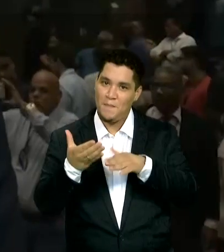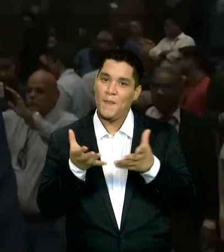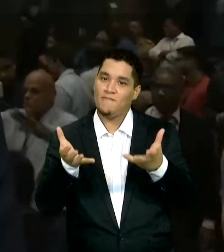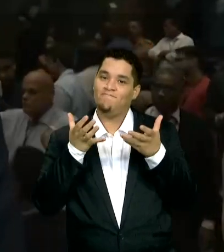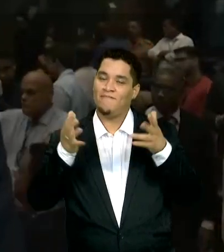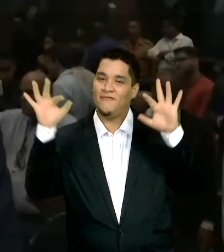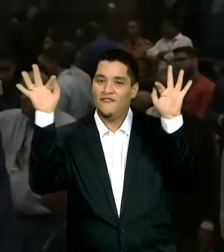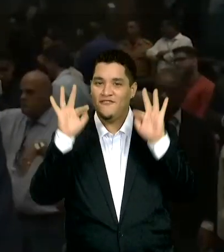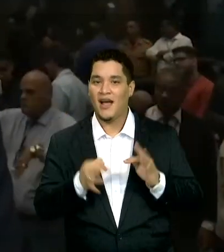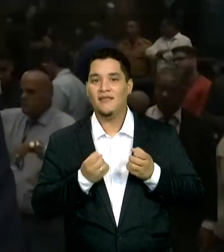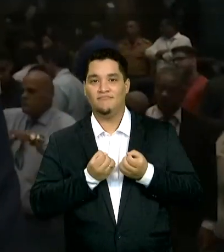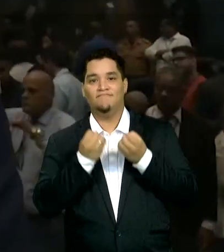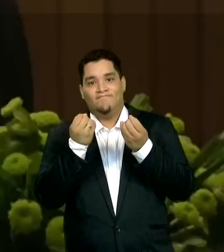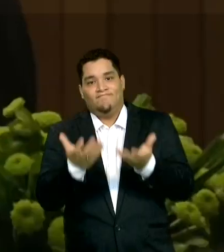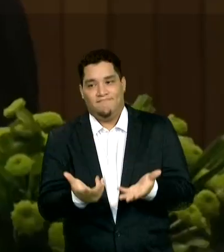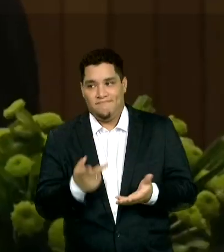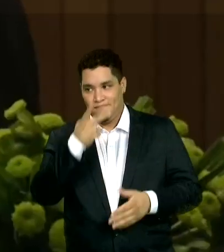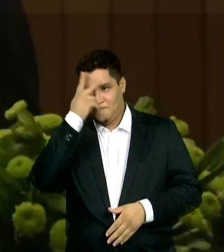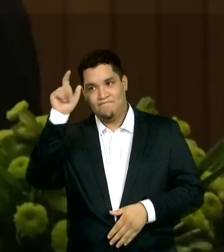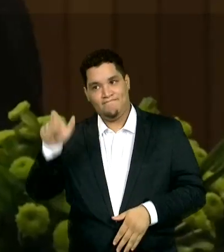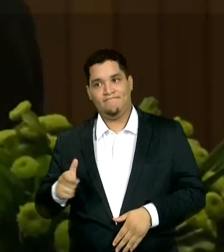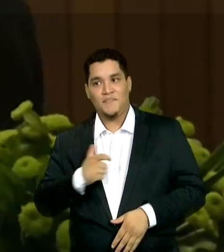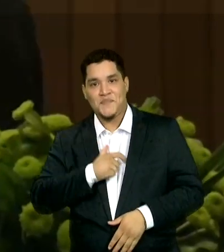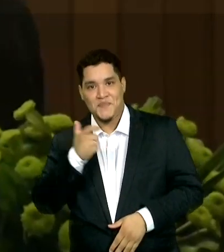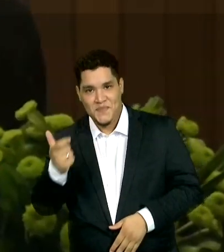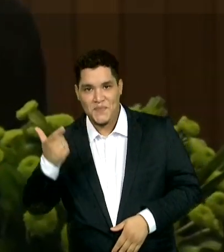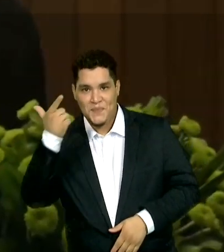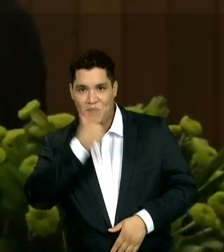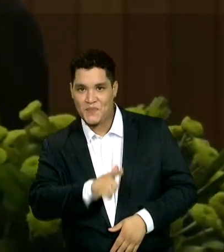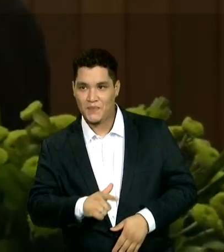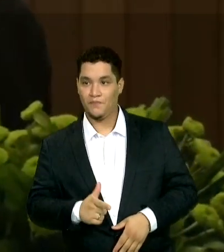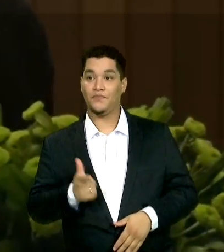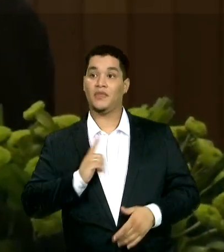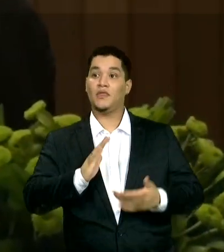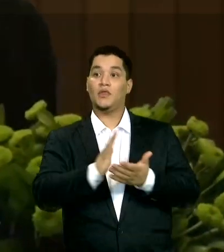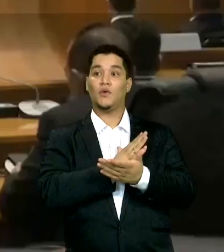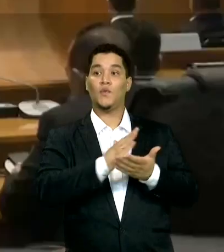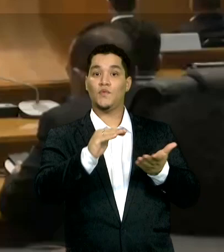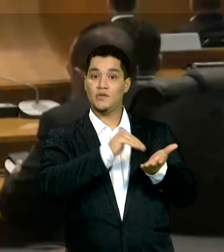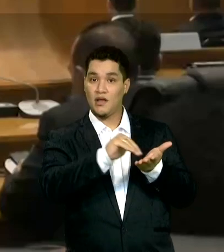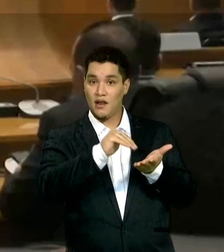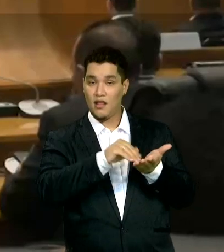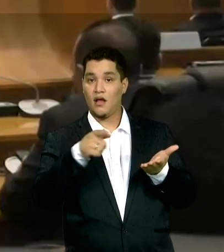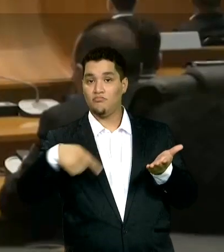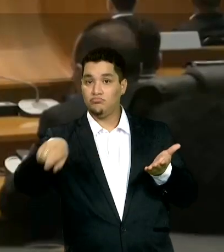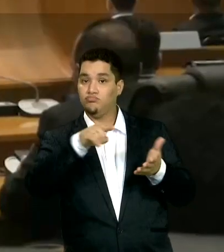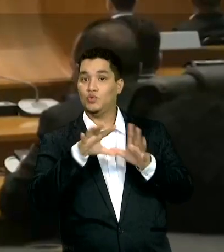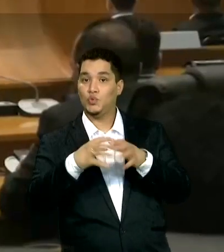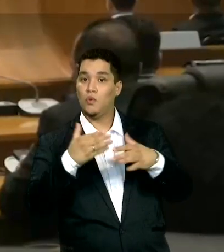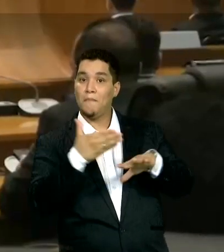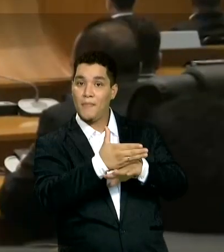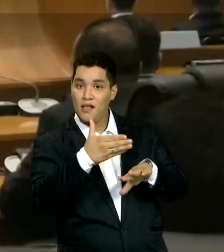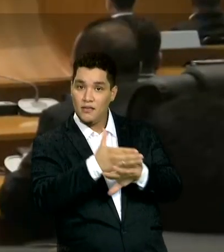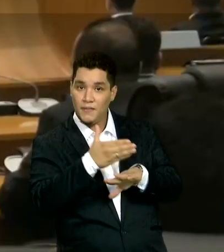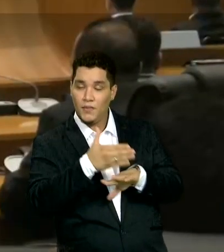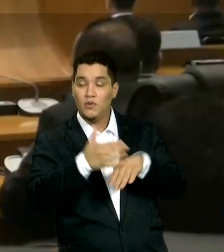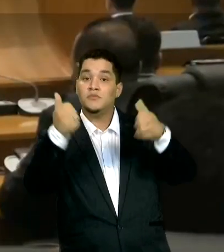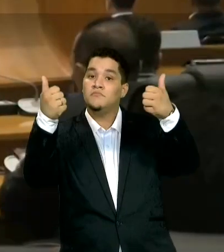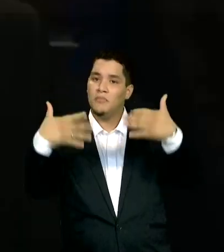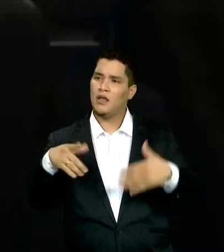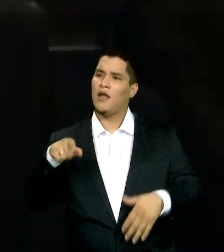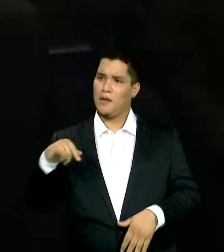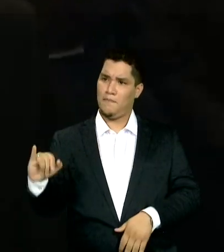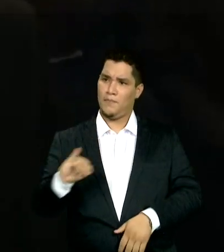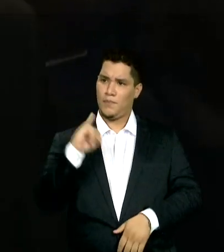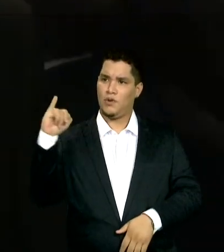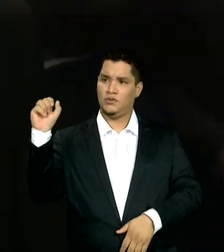ele receber essa grande homenagem. Secretários de governo participaram da cerimônia e destacaram a importância da homenagem ao ministro André